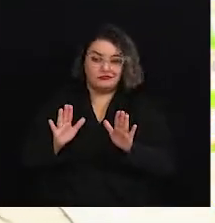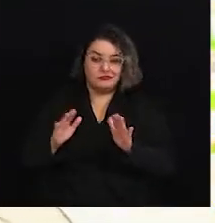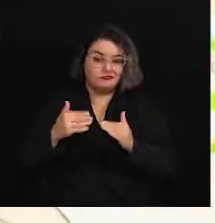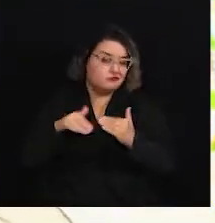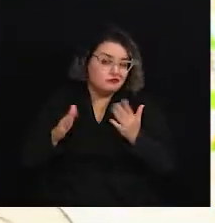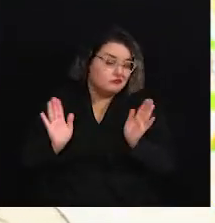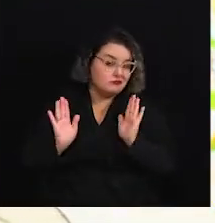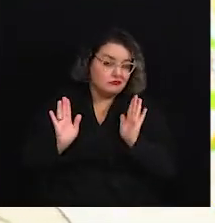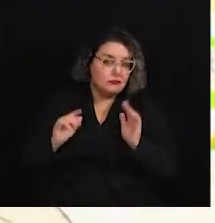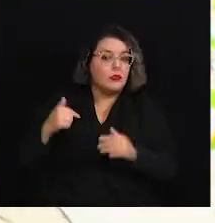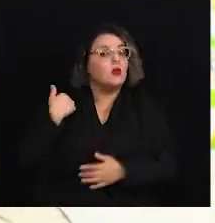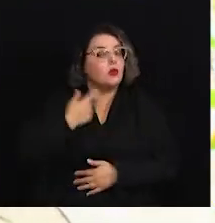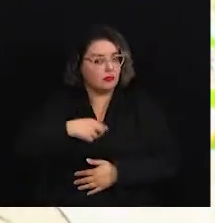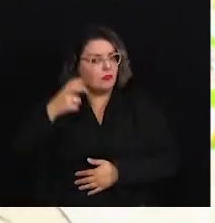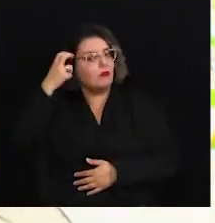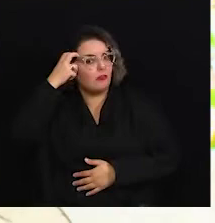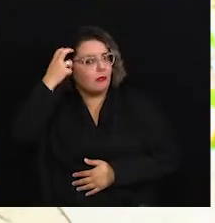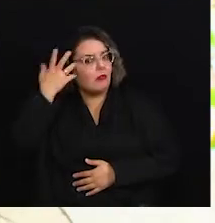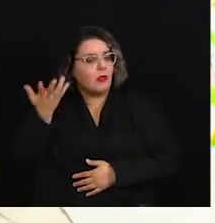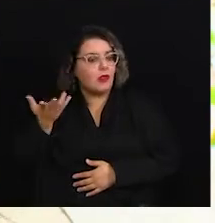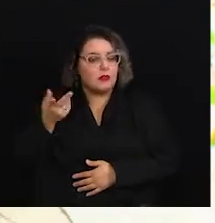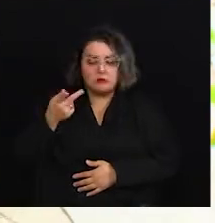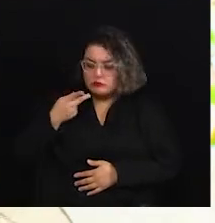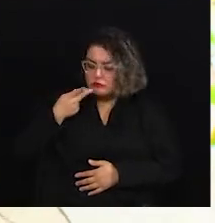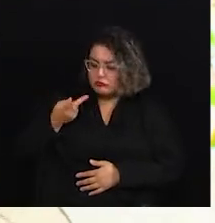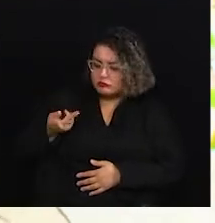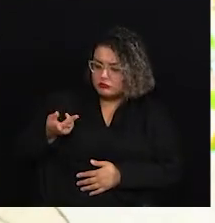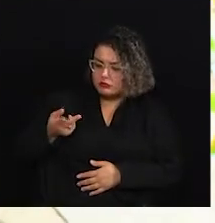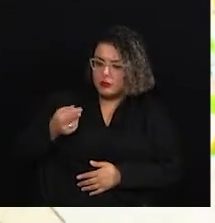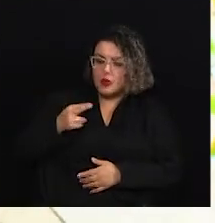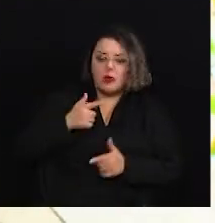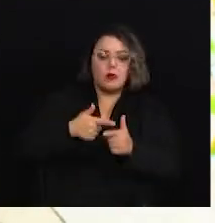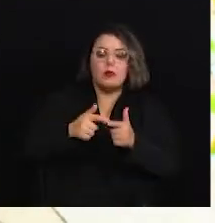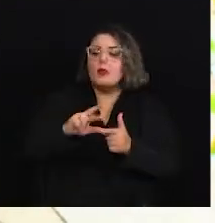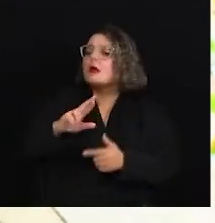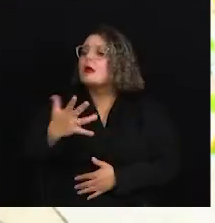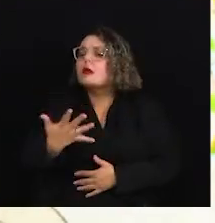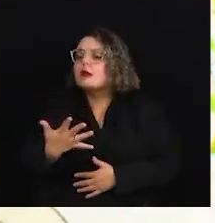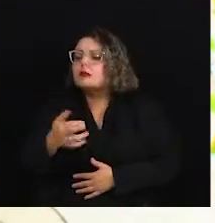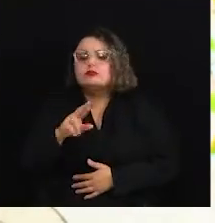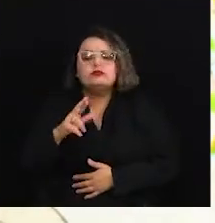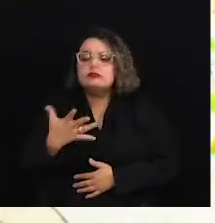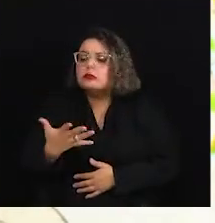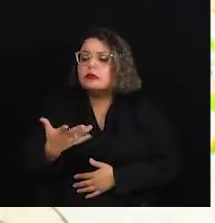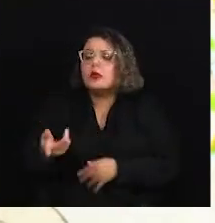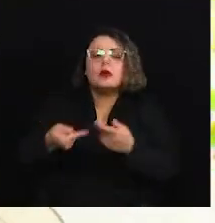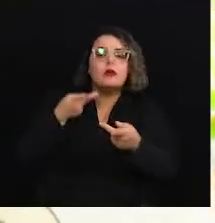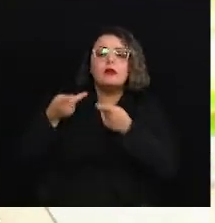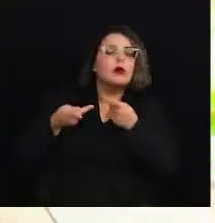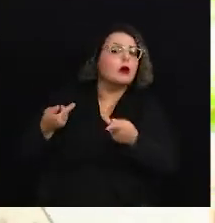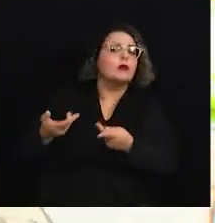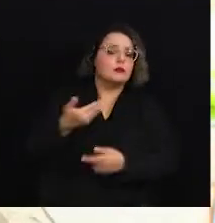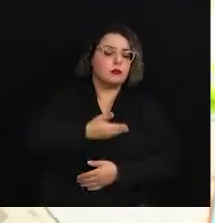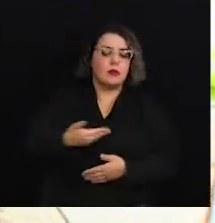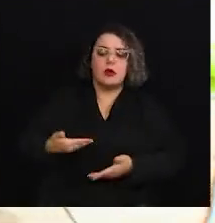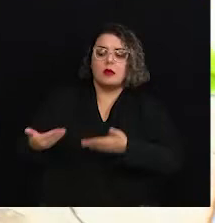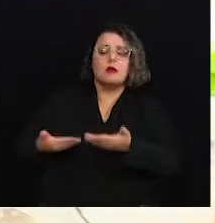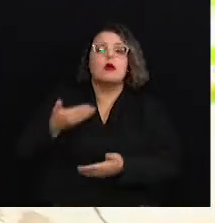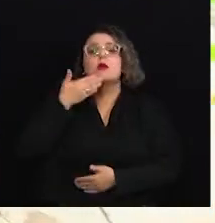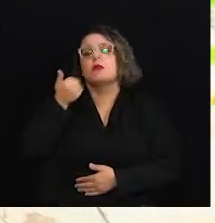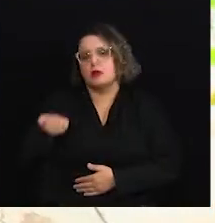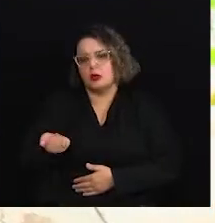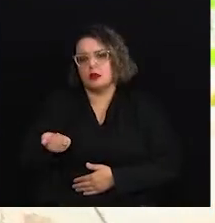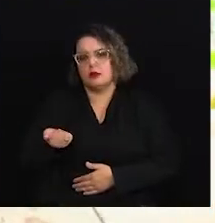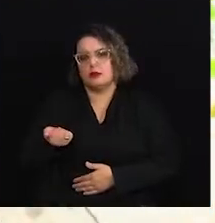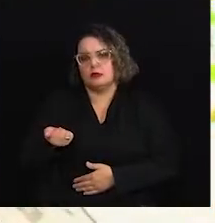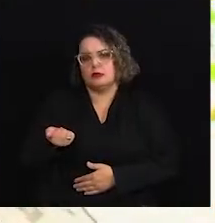não faz muito sentido para a gente. A gente é inteligente o suficiente para falar, olha, dado esse resultado, o que a gente pode conversar com o nosso fornecedor? O que a gente pode melhorar?